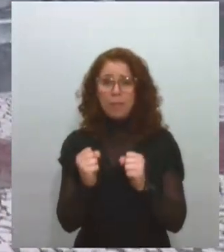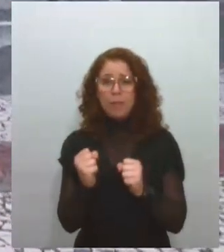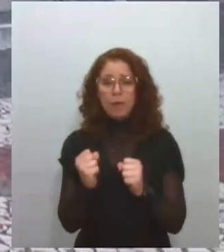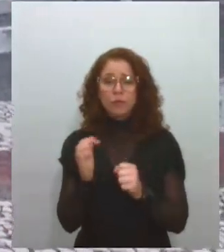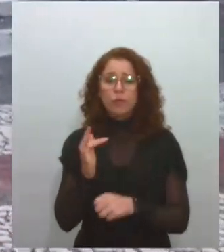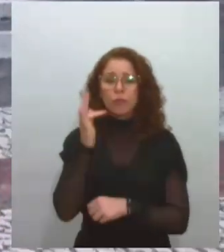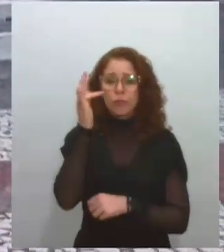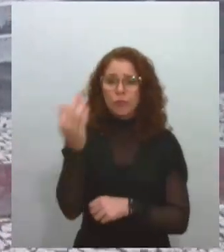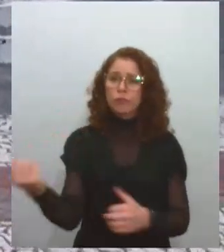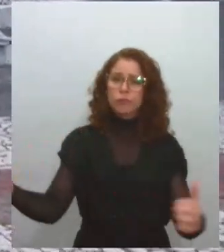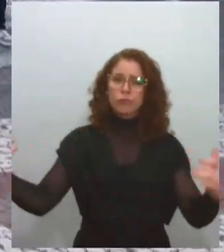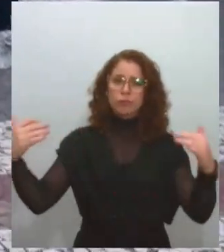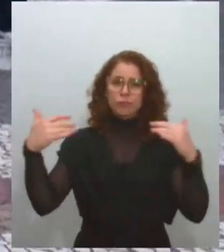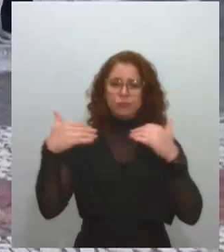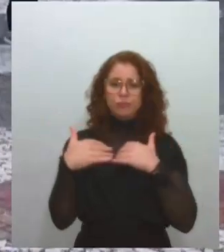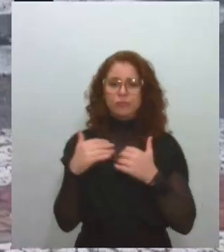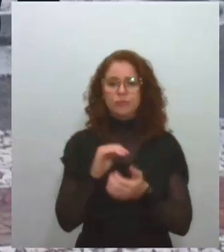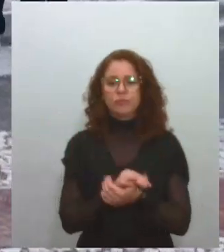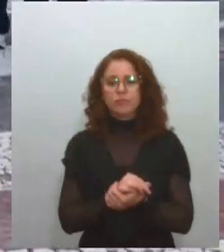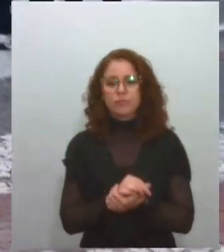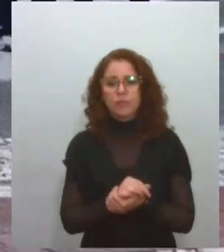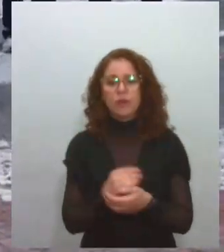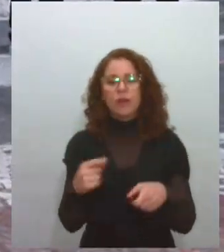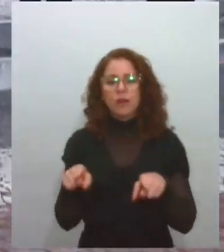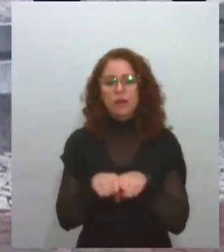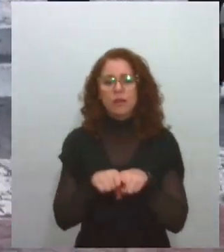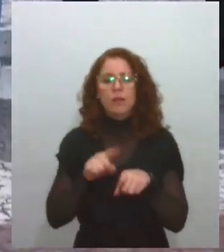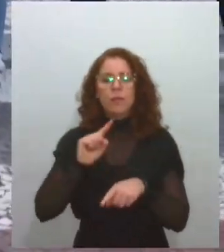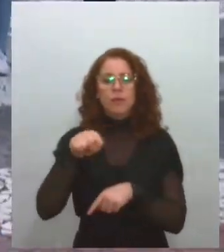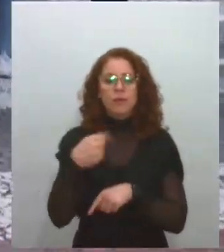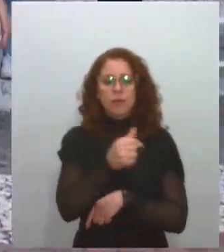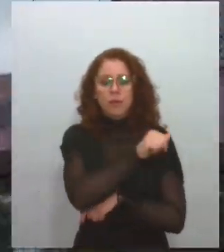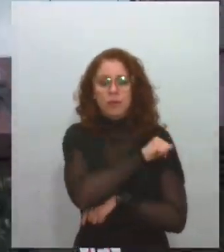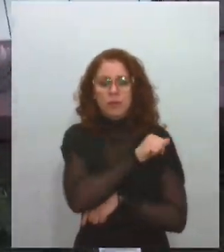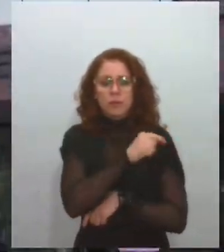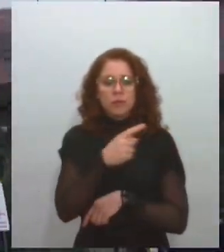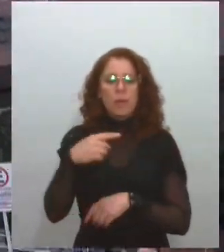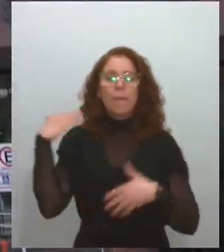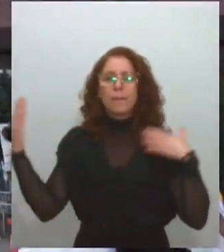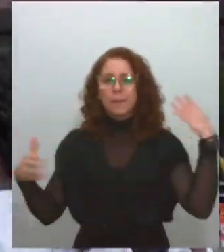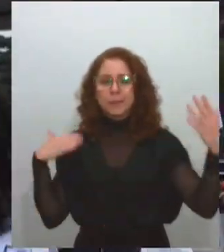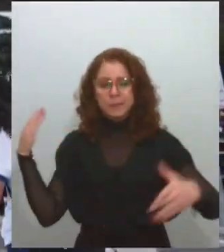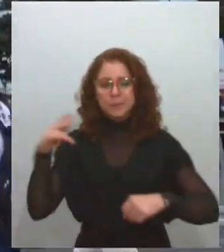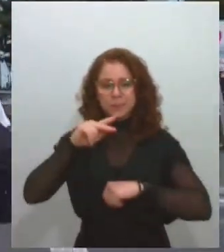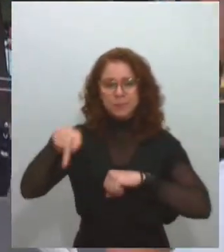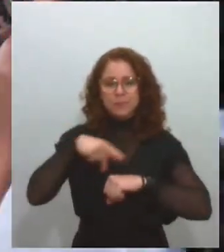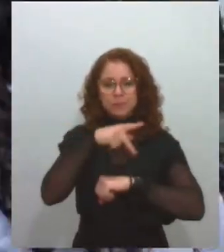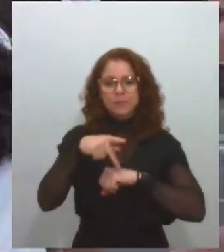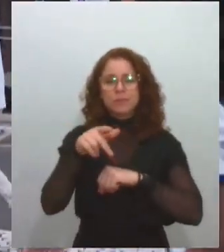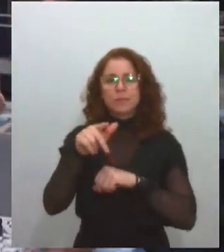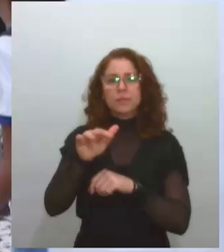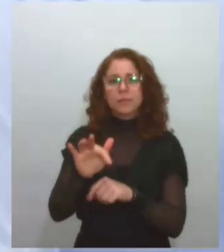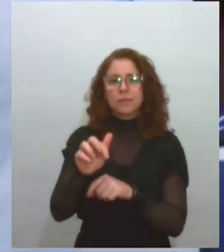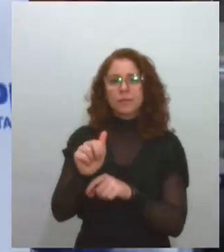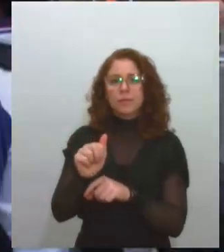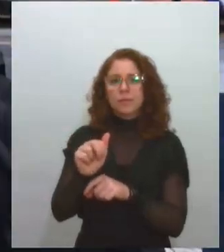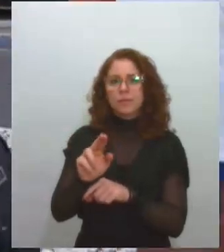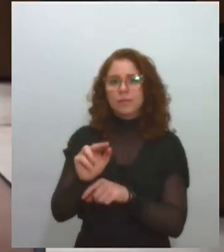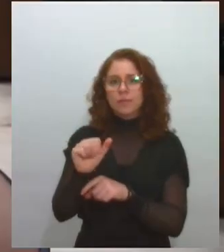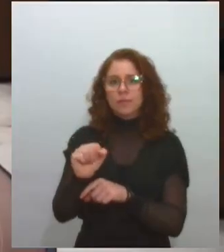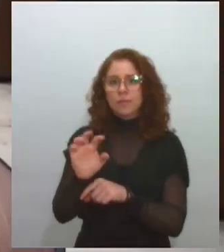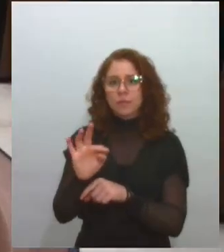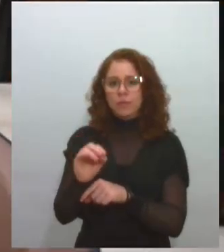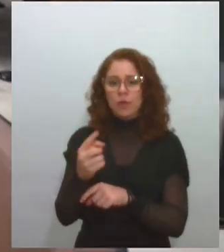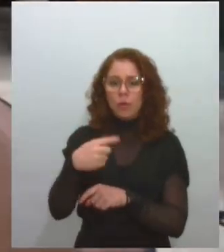da visita, os estudantes passaram pela Praça Fausto Cardoso e seguiram para a Assembleia Legislativa de